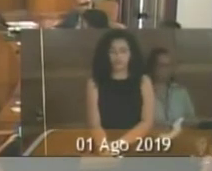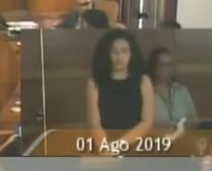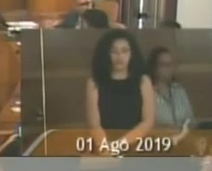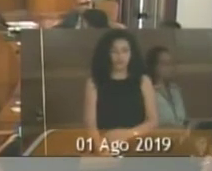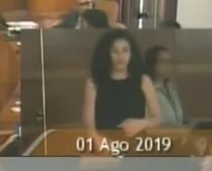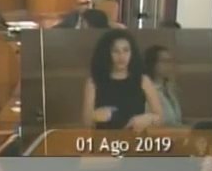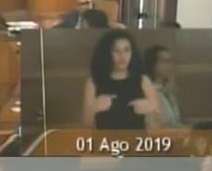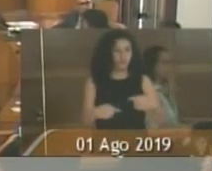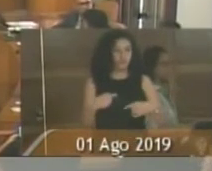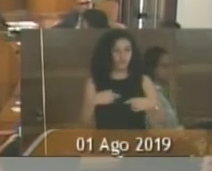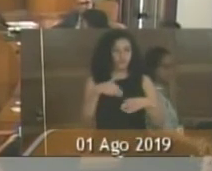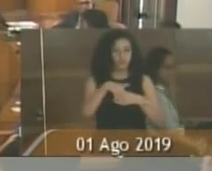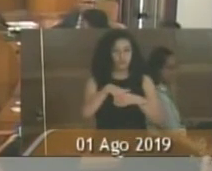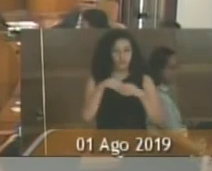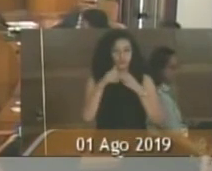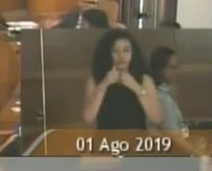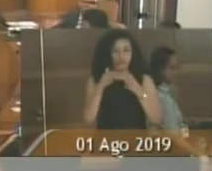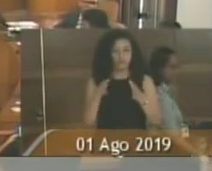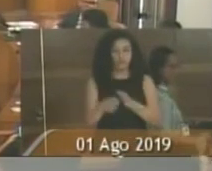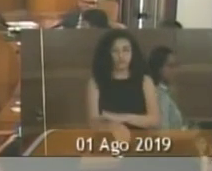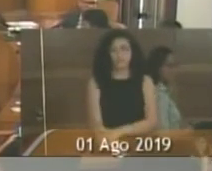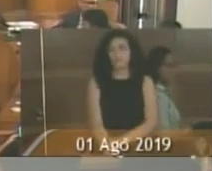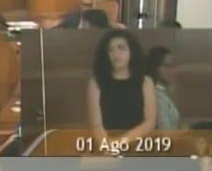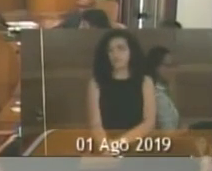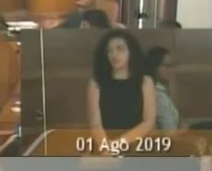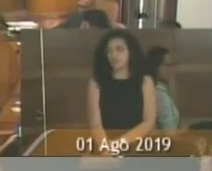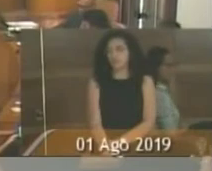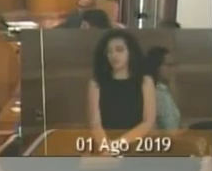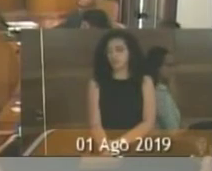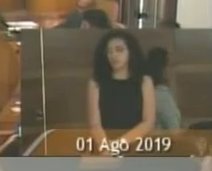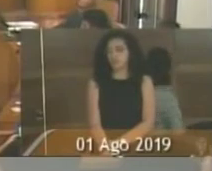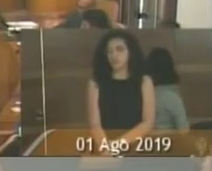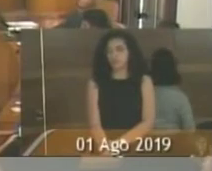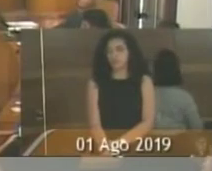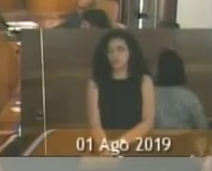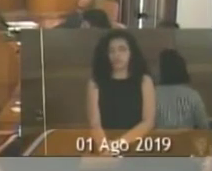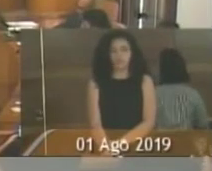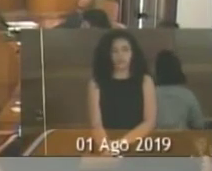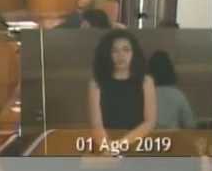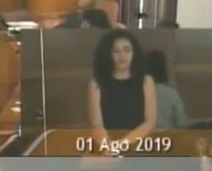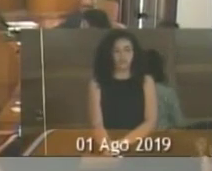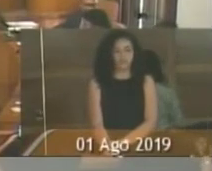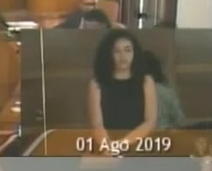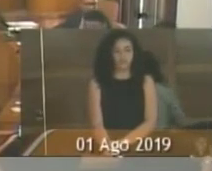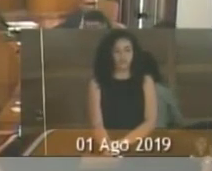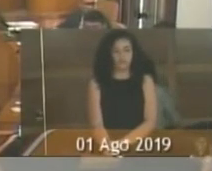Em discussão, não havendo oradores, votação aberta. Não dá, né?